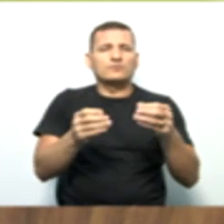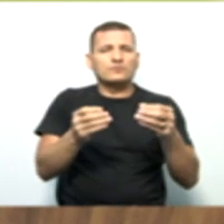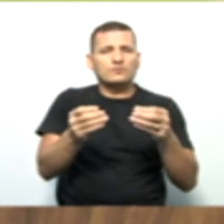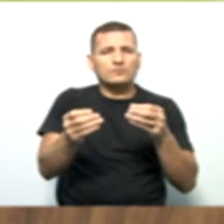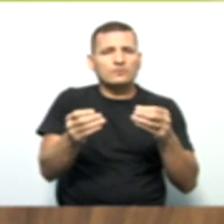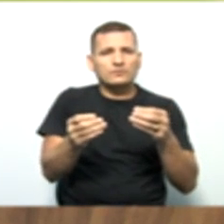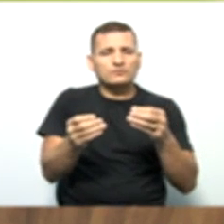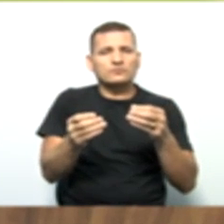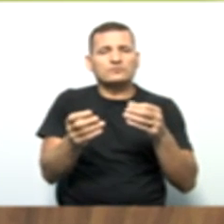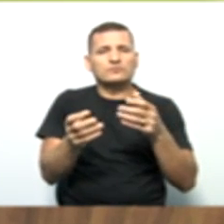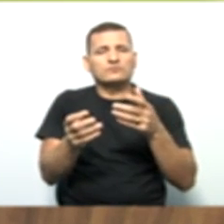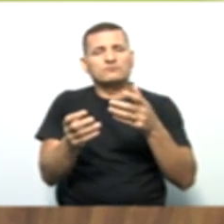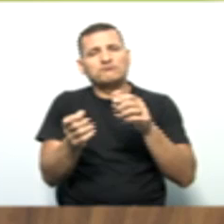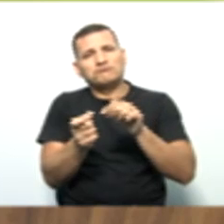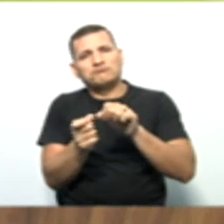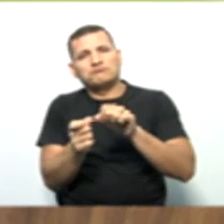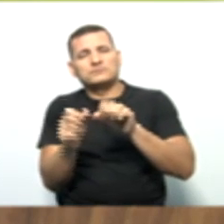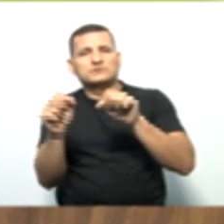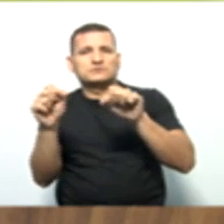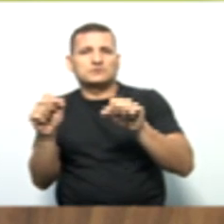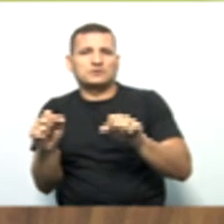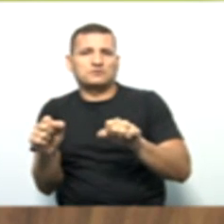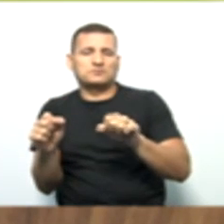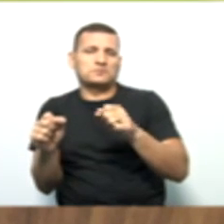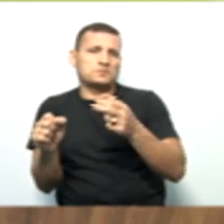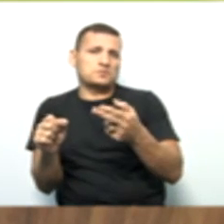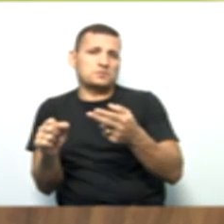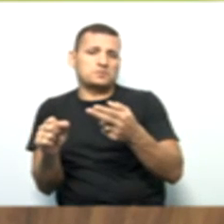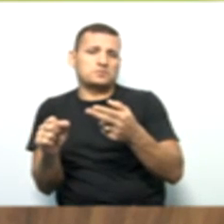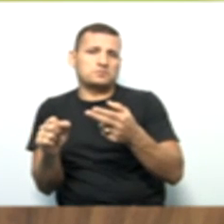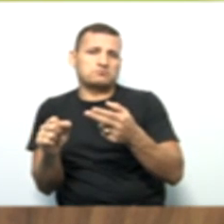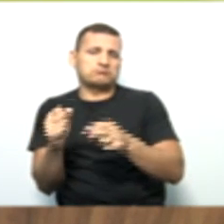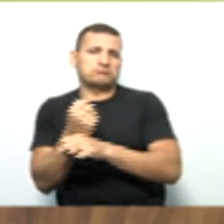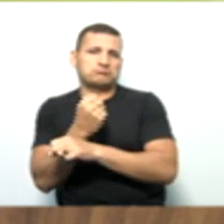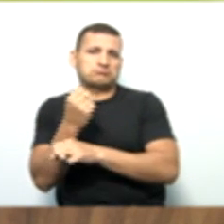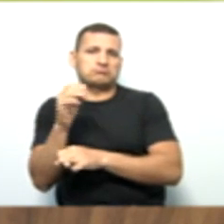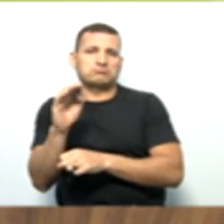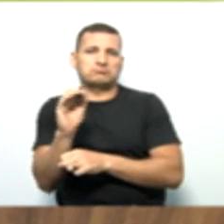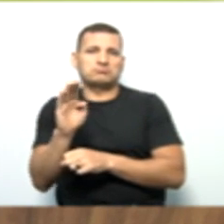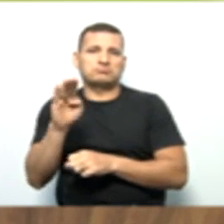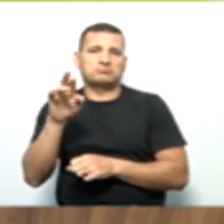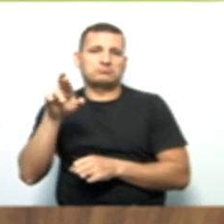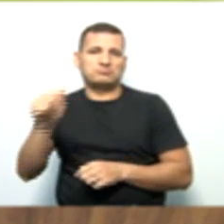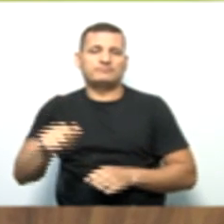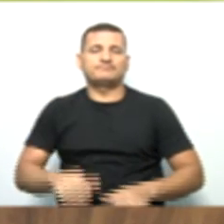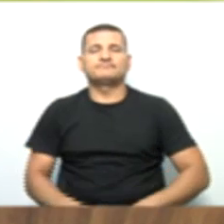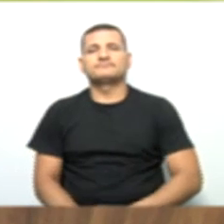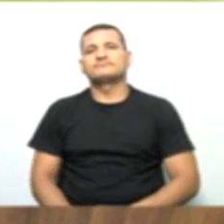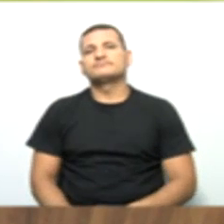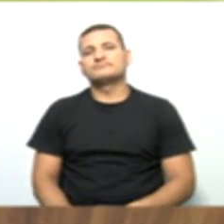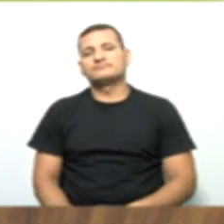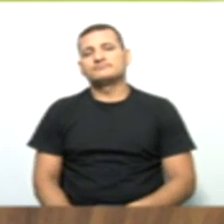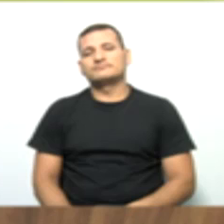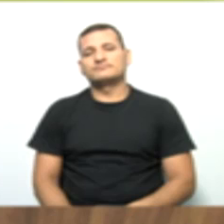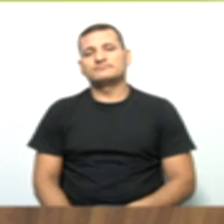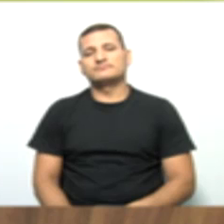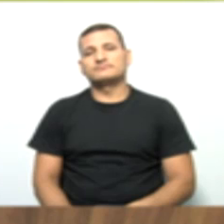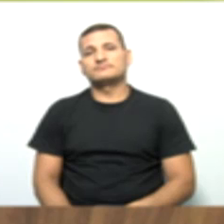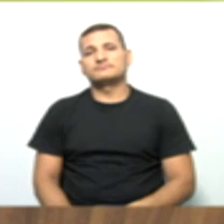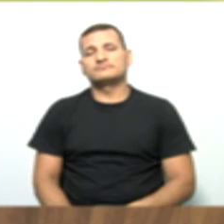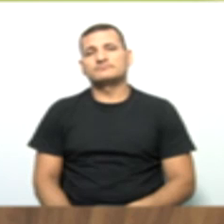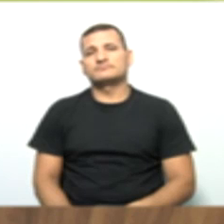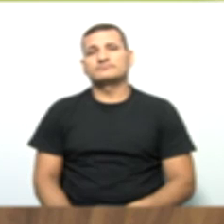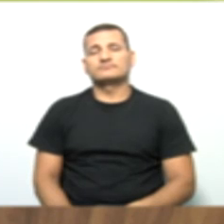um sistema ou obra. Essa foi a resposta lá da Cassiana. Vamos ver outra aqui. Lá de São